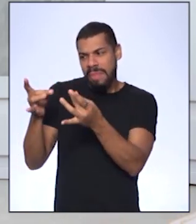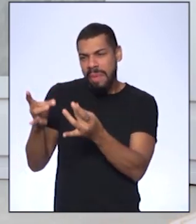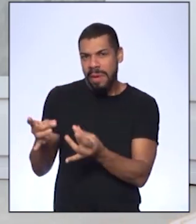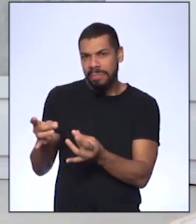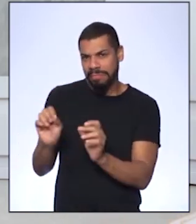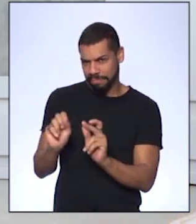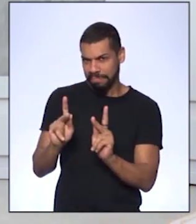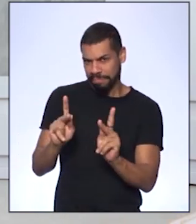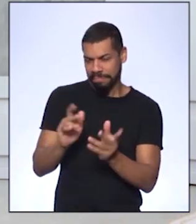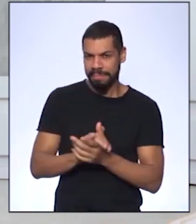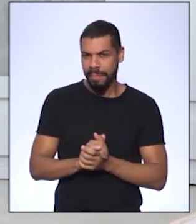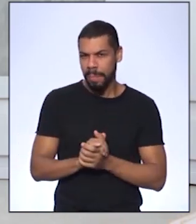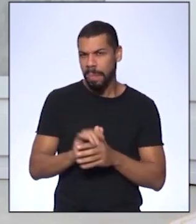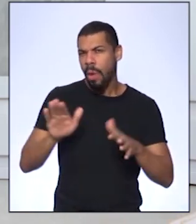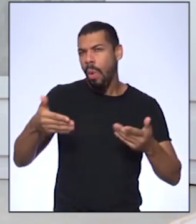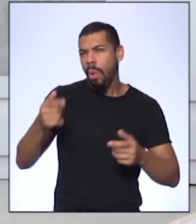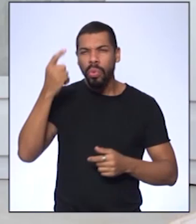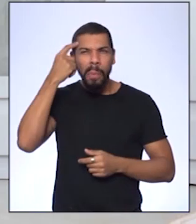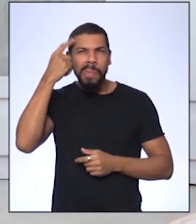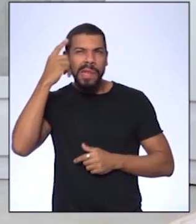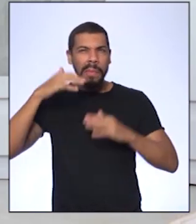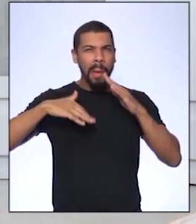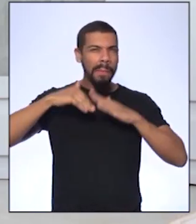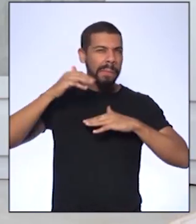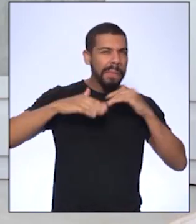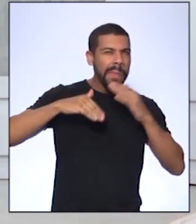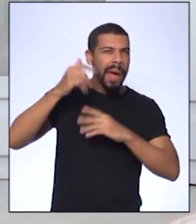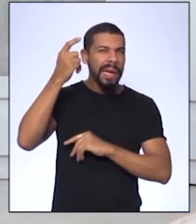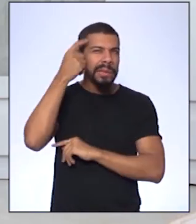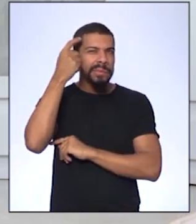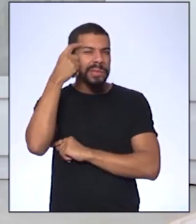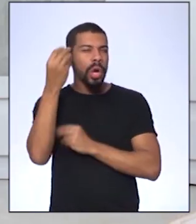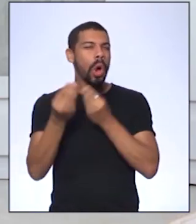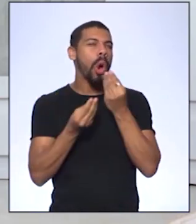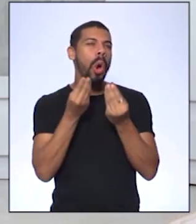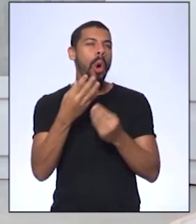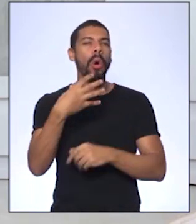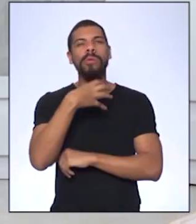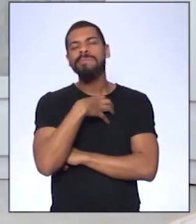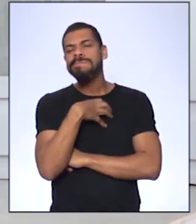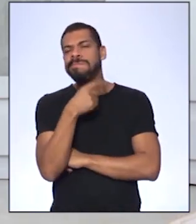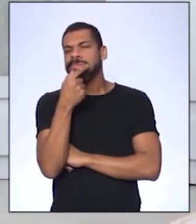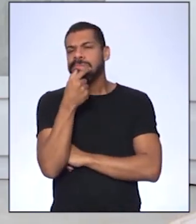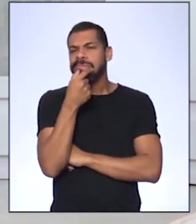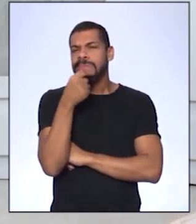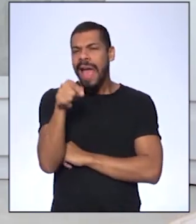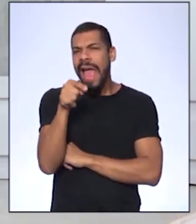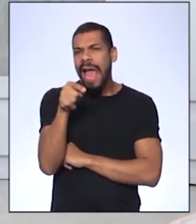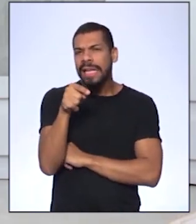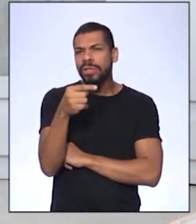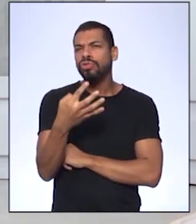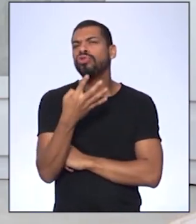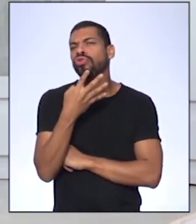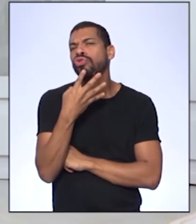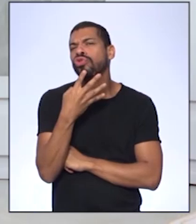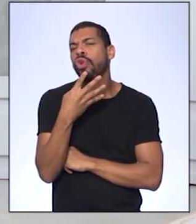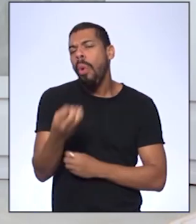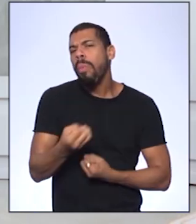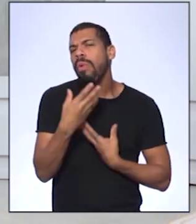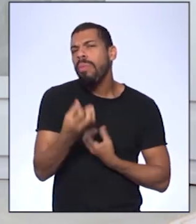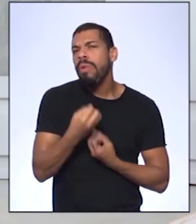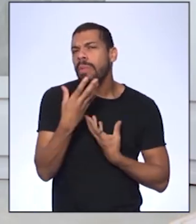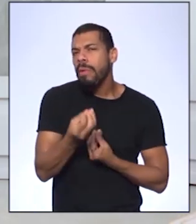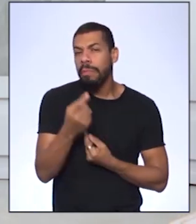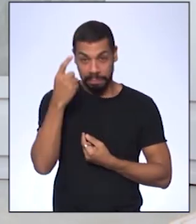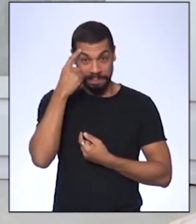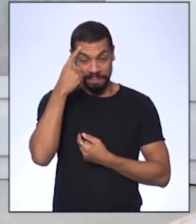específico. Quando a gente pensa, então, em habilidades e pensa também nessas áreas do conhecimento, o que vem pela frente?